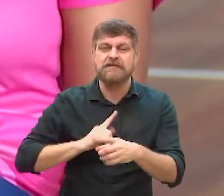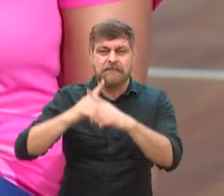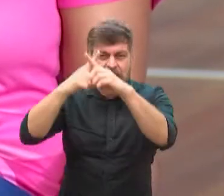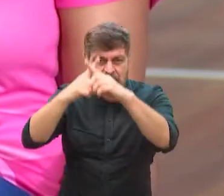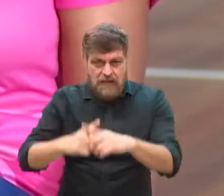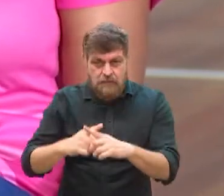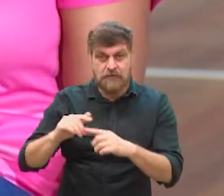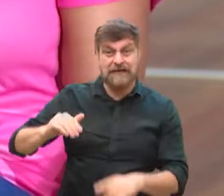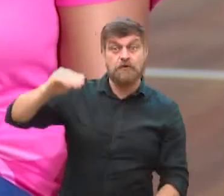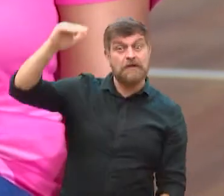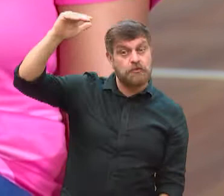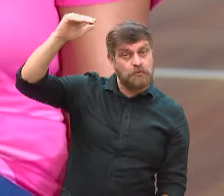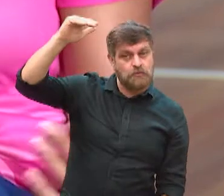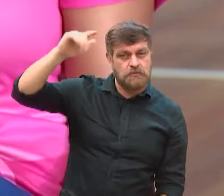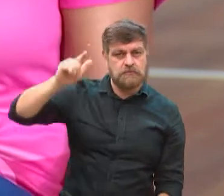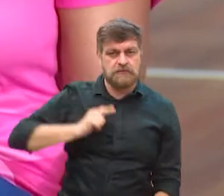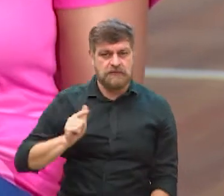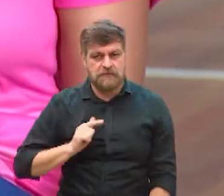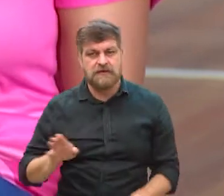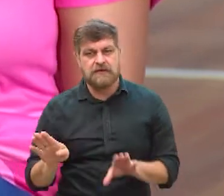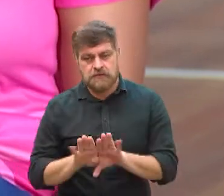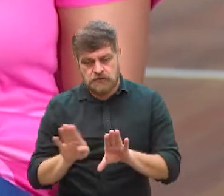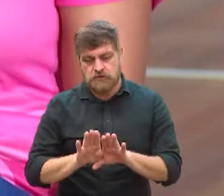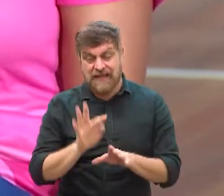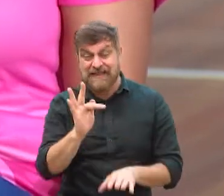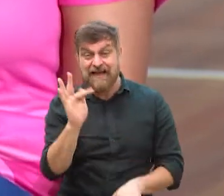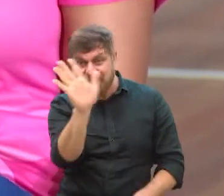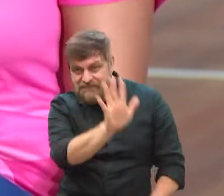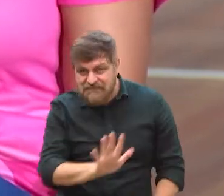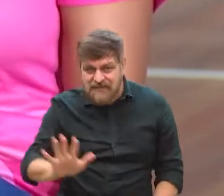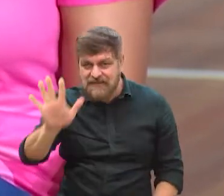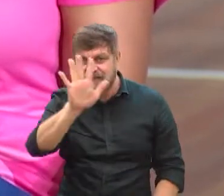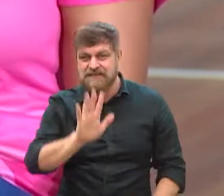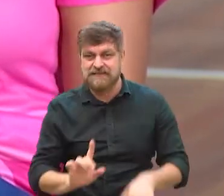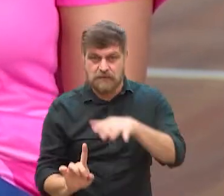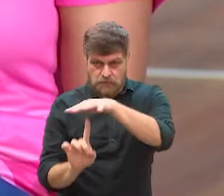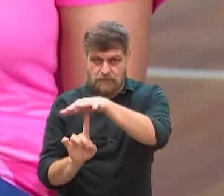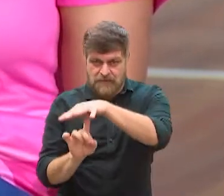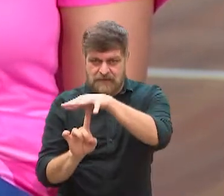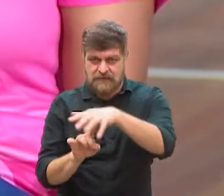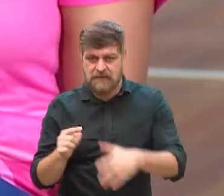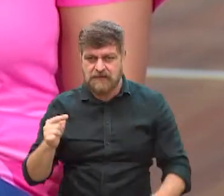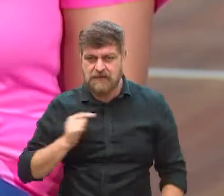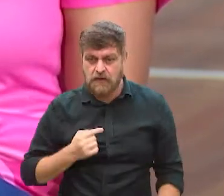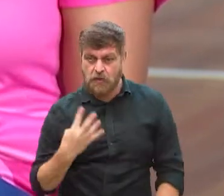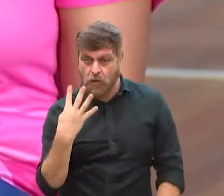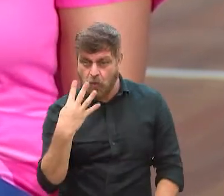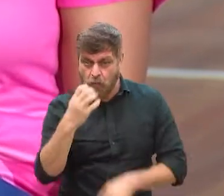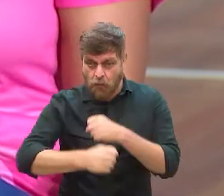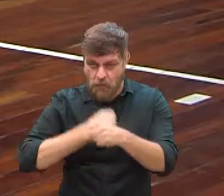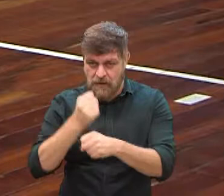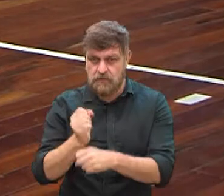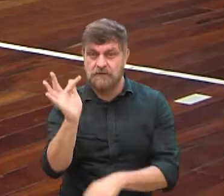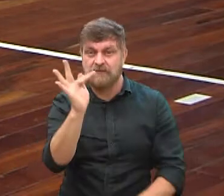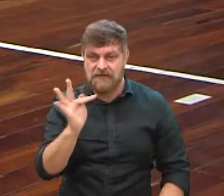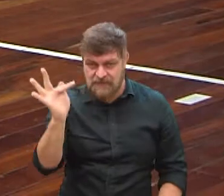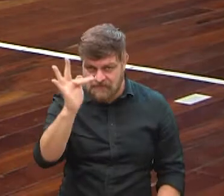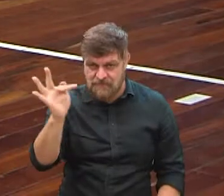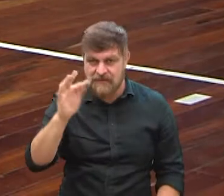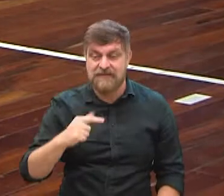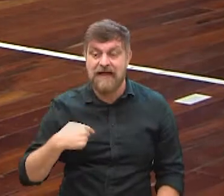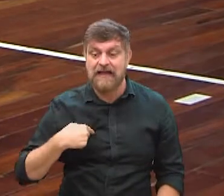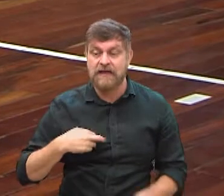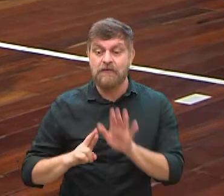o campeonato adulto, federação também, paranaense, e eu joguei os meus 4 anos da faculdade por